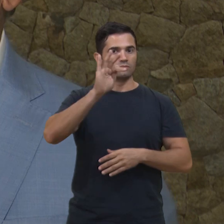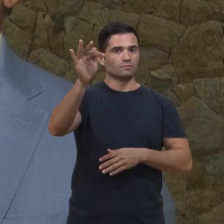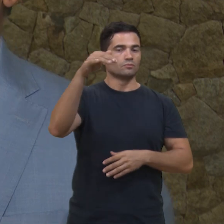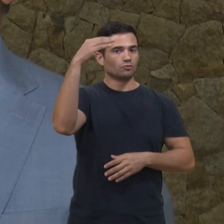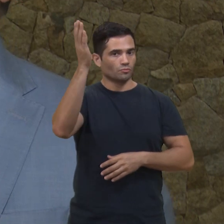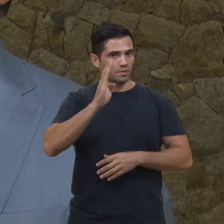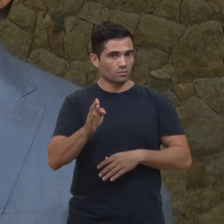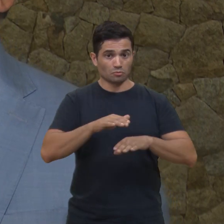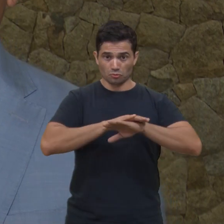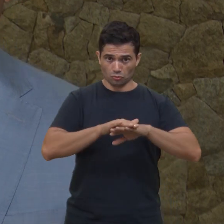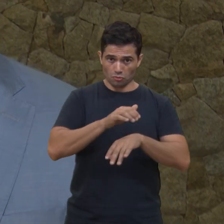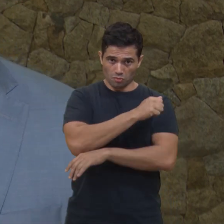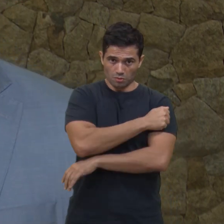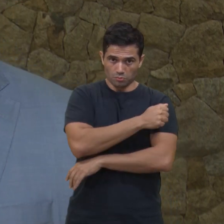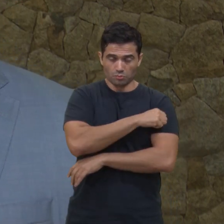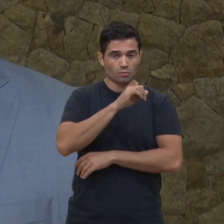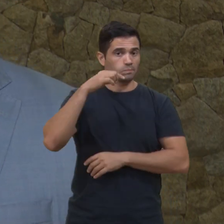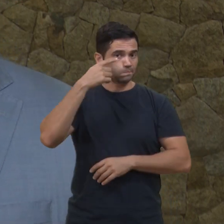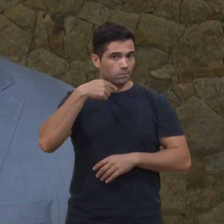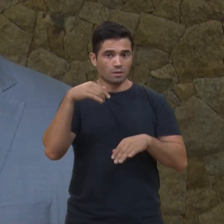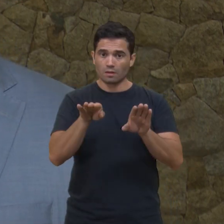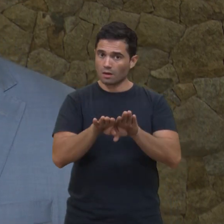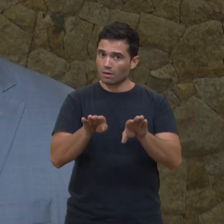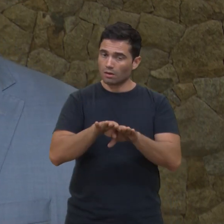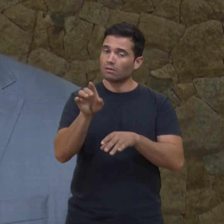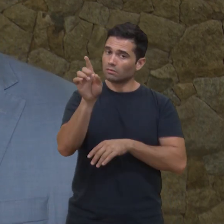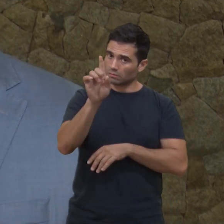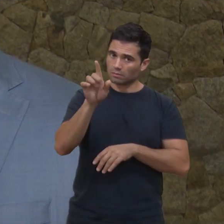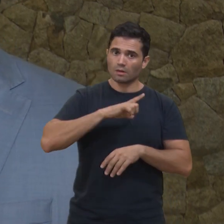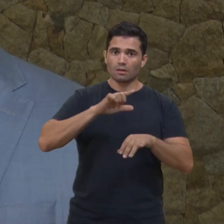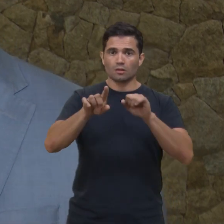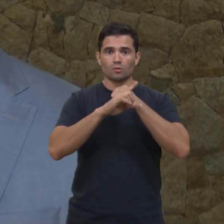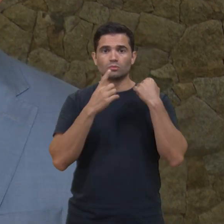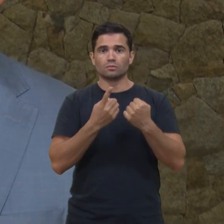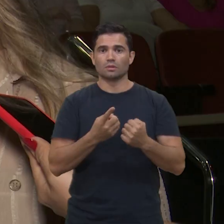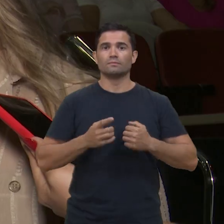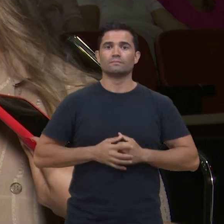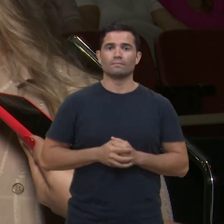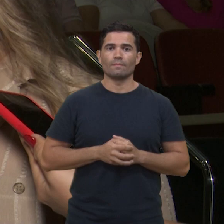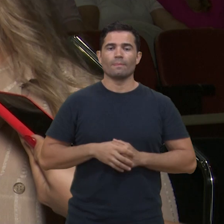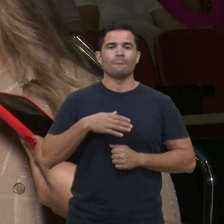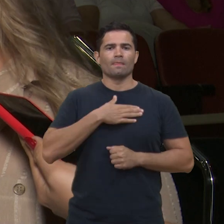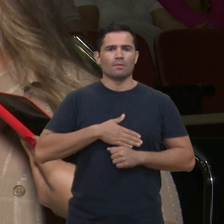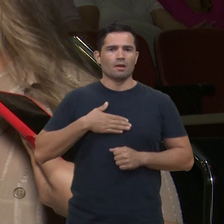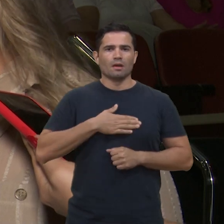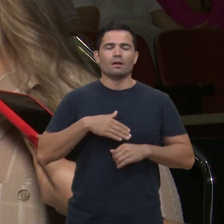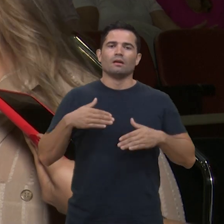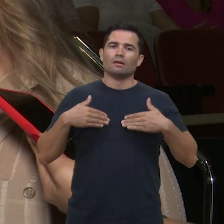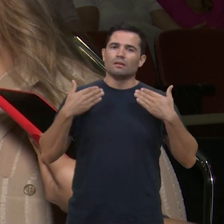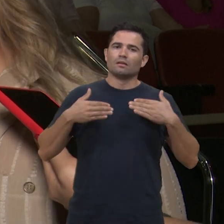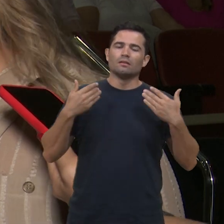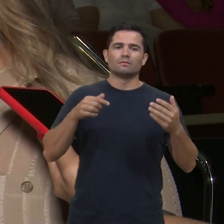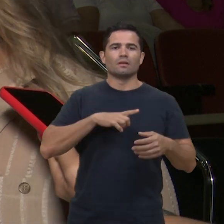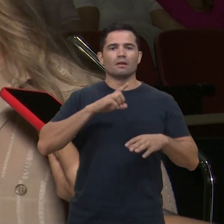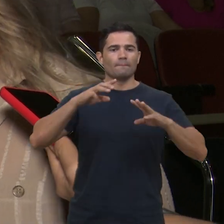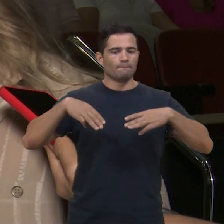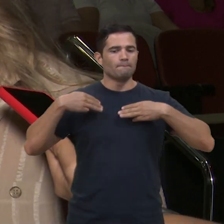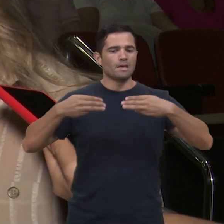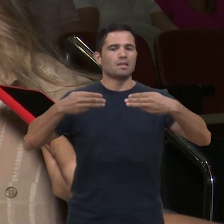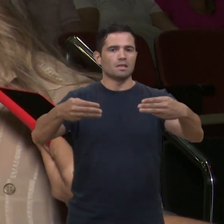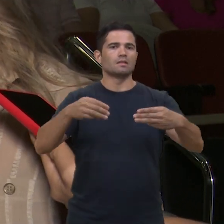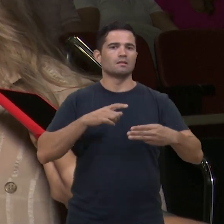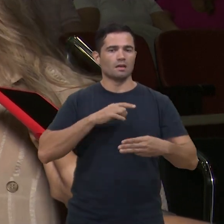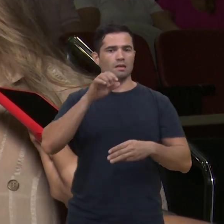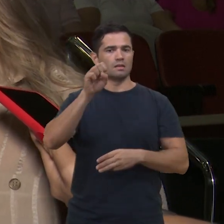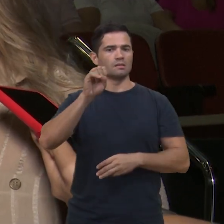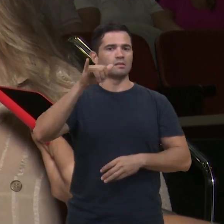futuro do Brasil, não interessa só aos alunos de direito, é importante que é um tema que interessa a toda a sociedade. É uma grande satisfação, uma alegria receber a